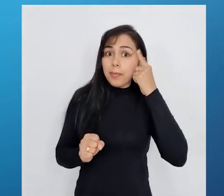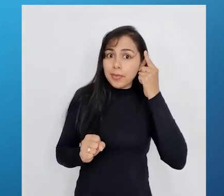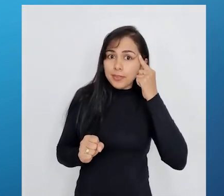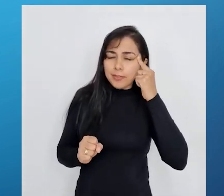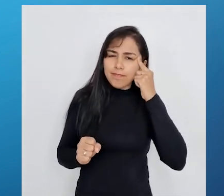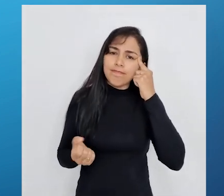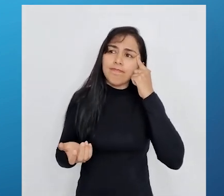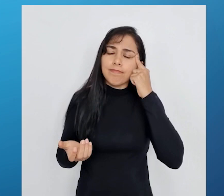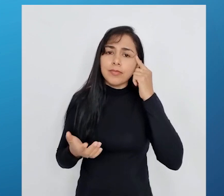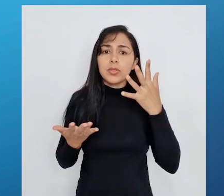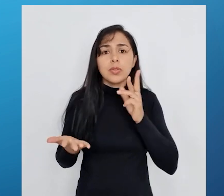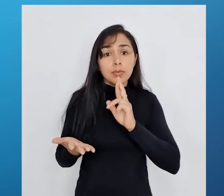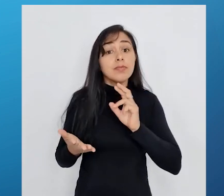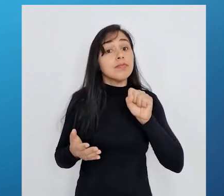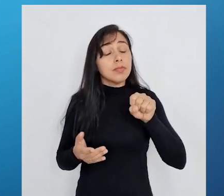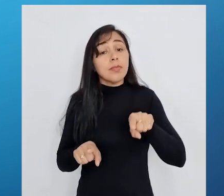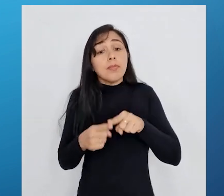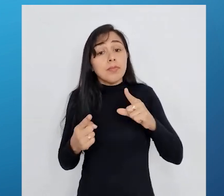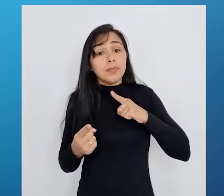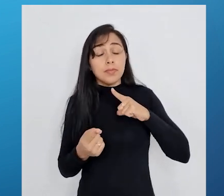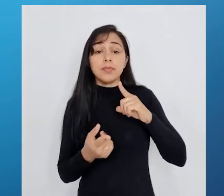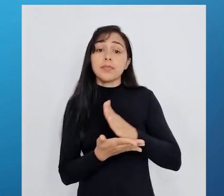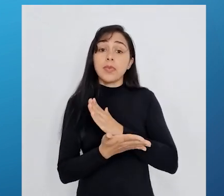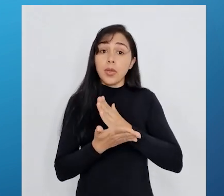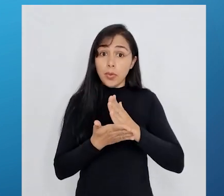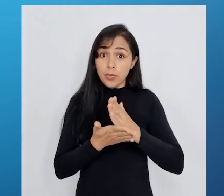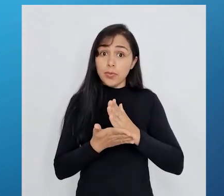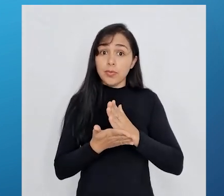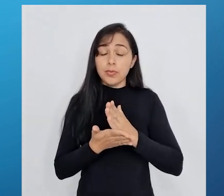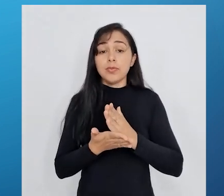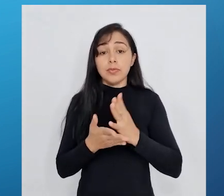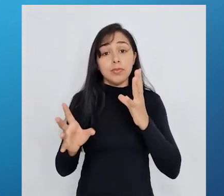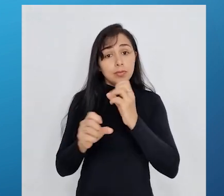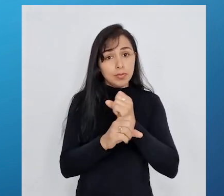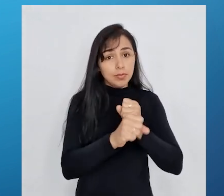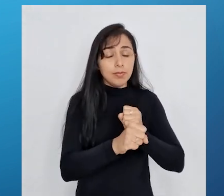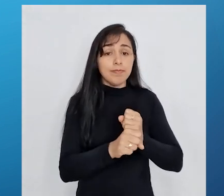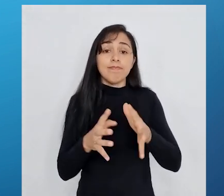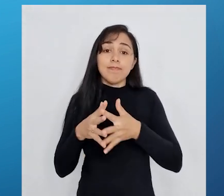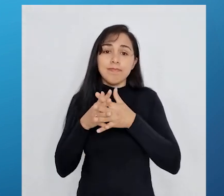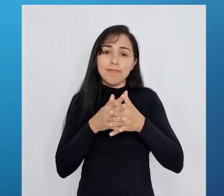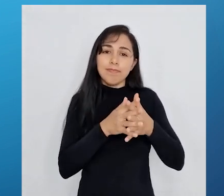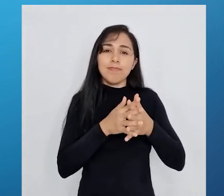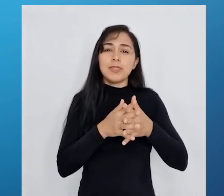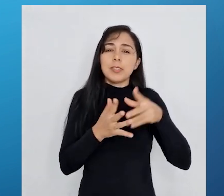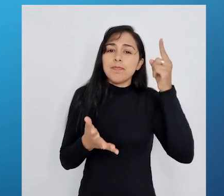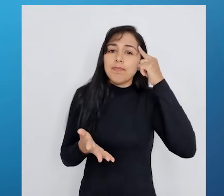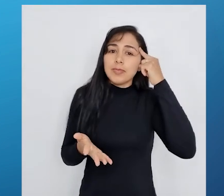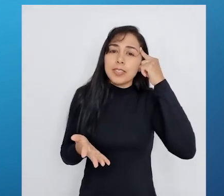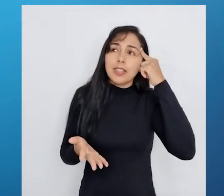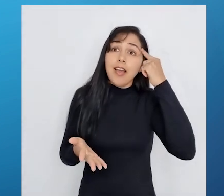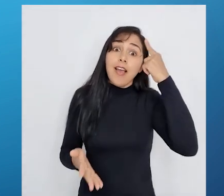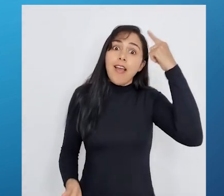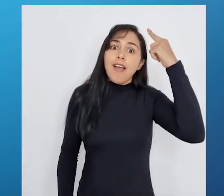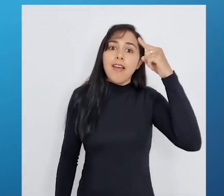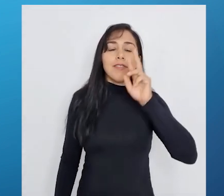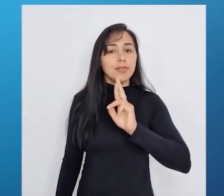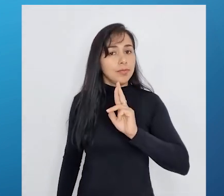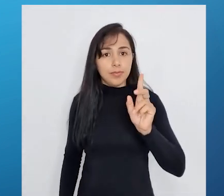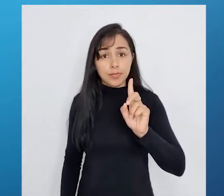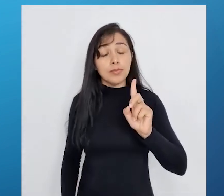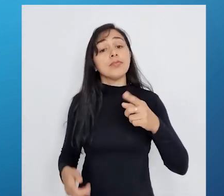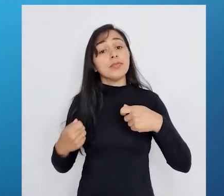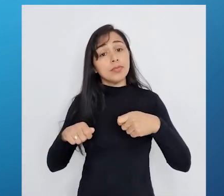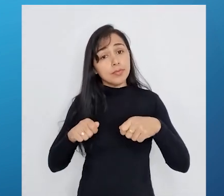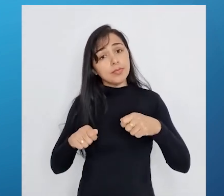isso. Só que vai existir situações que é um pouco complicado a gente ficar chutando valores. Essa é uma situação que talvez